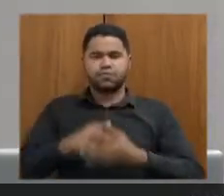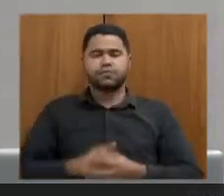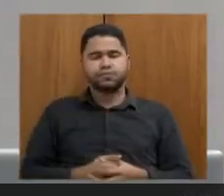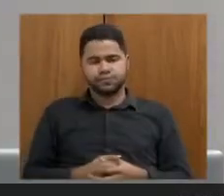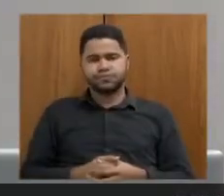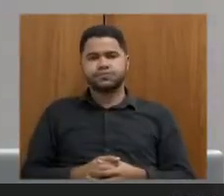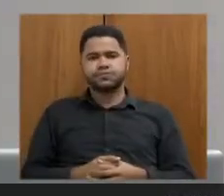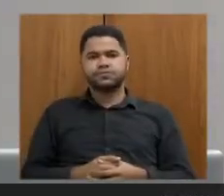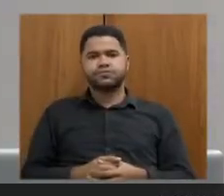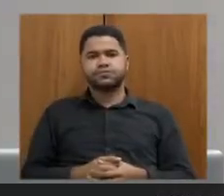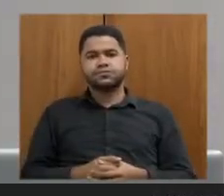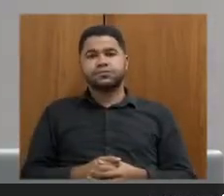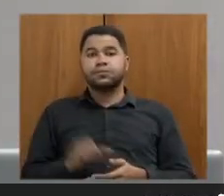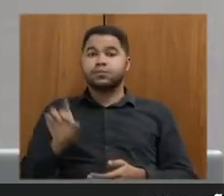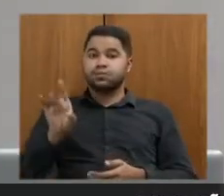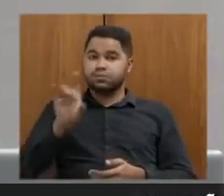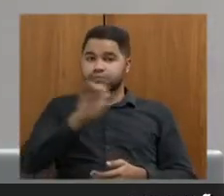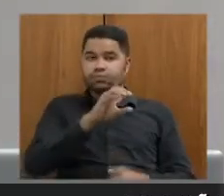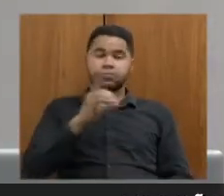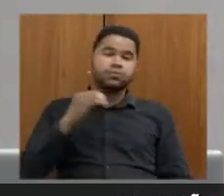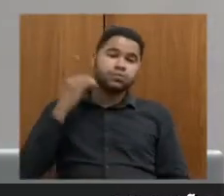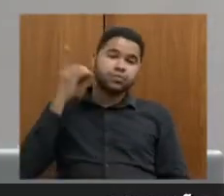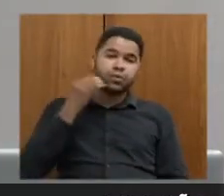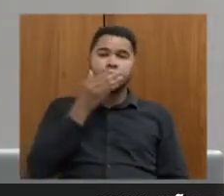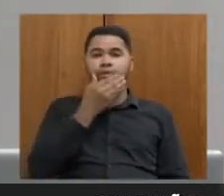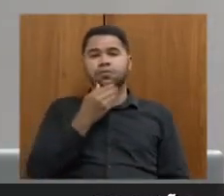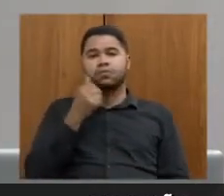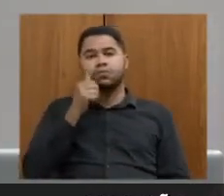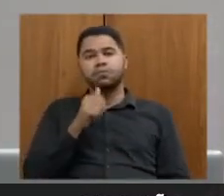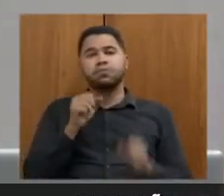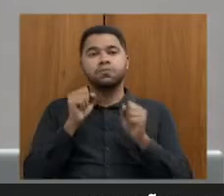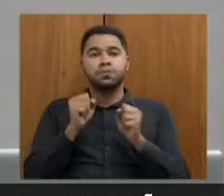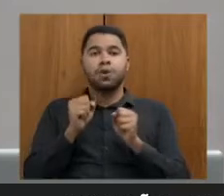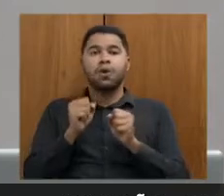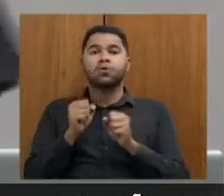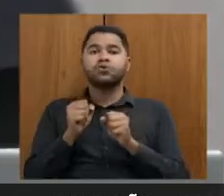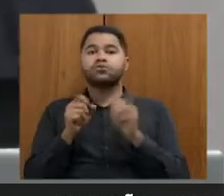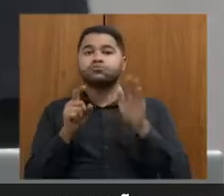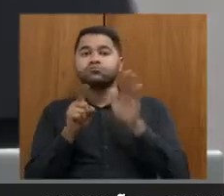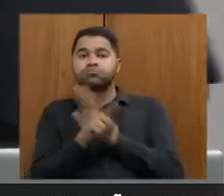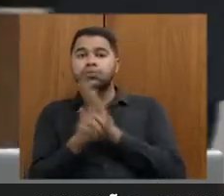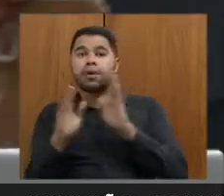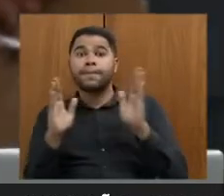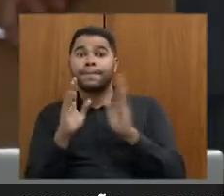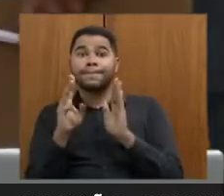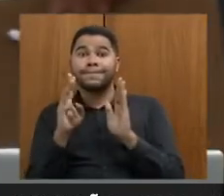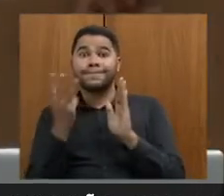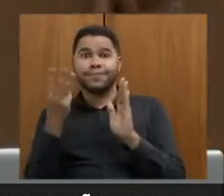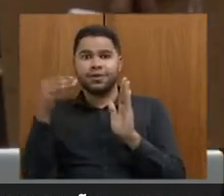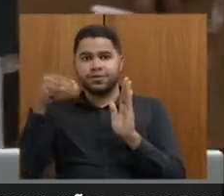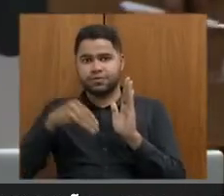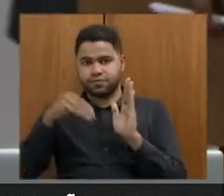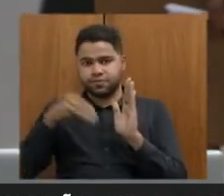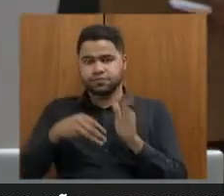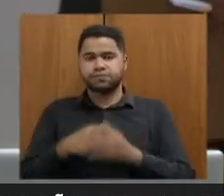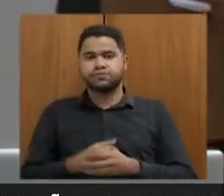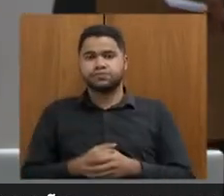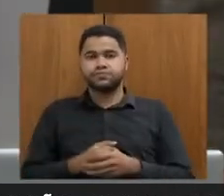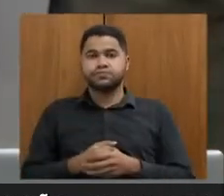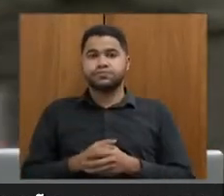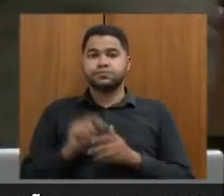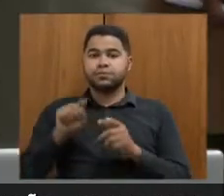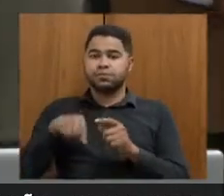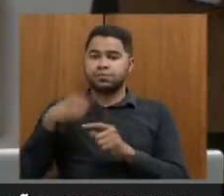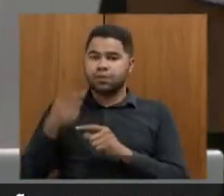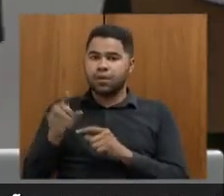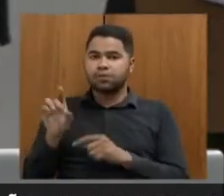remota cada deputada o deputado poderá fazer uma interpelação pelo prazo de três minutos após